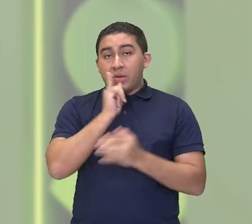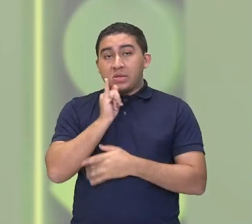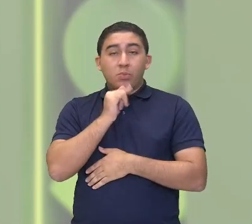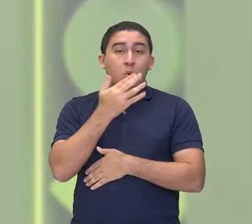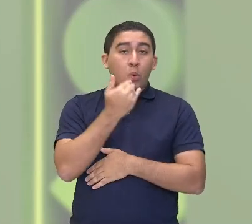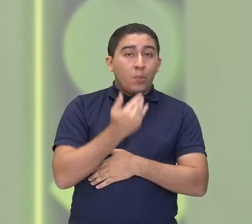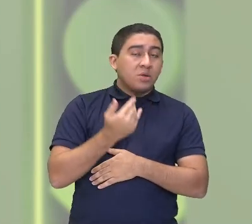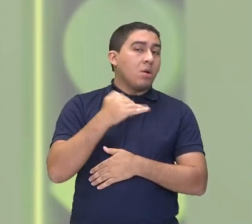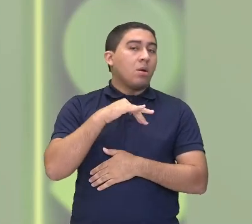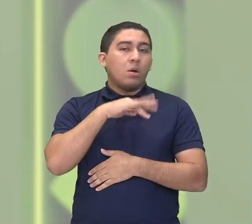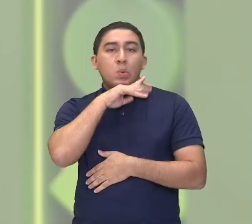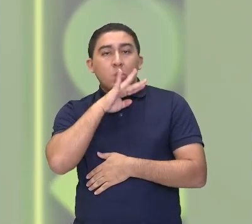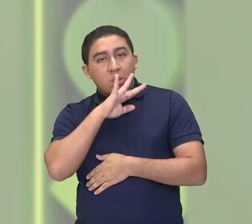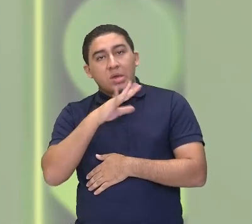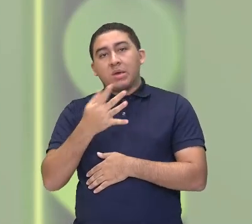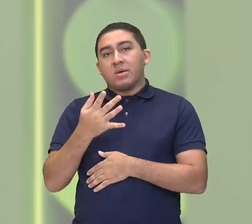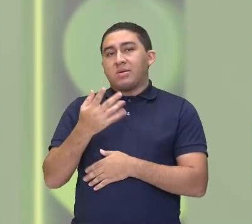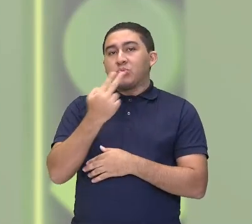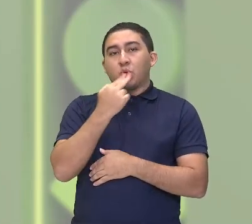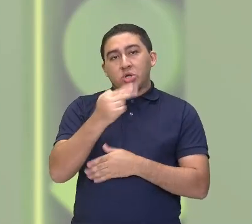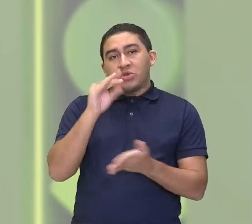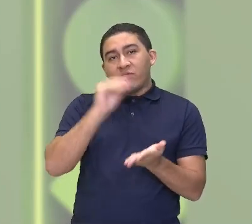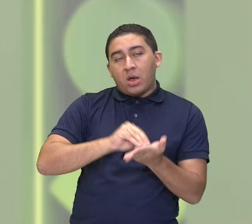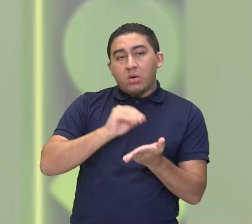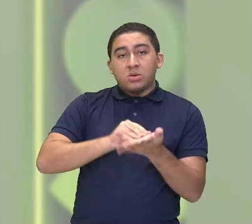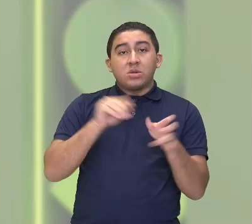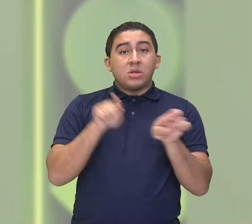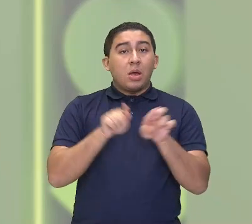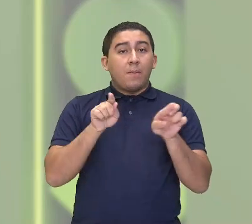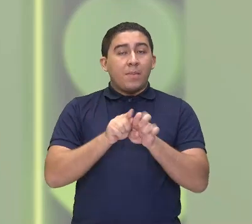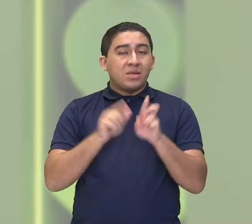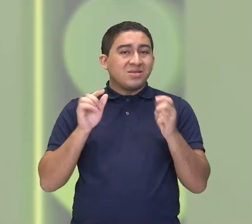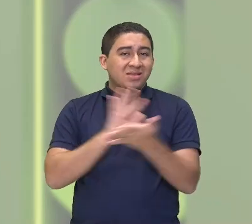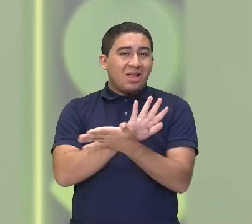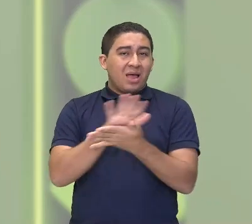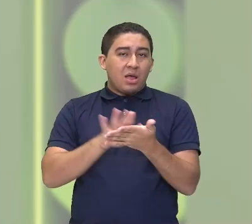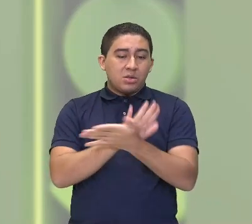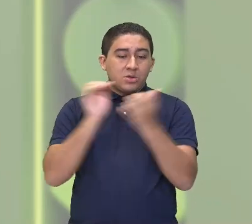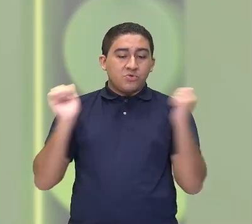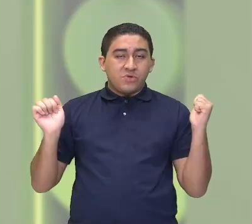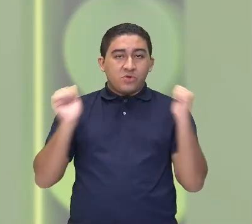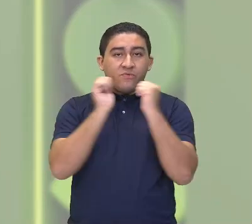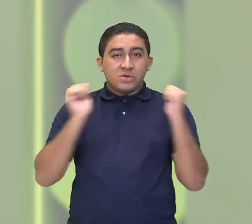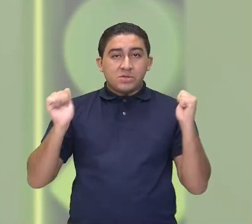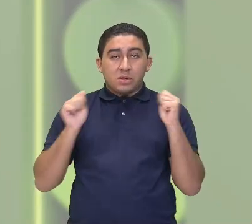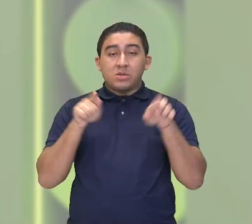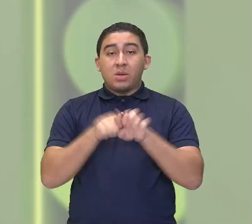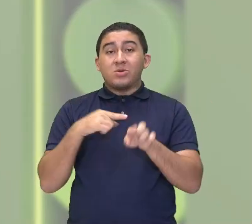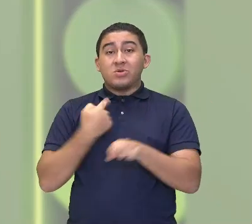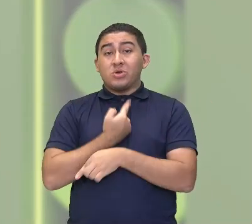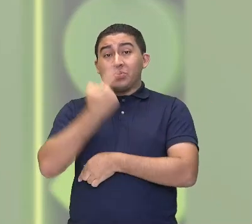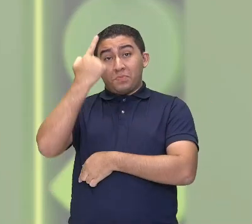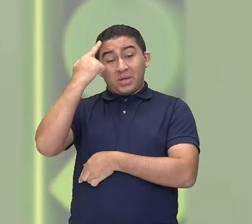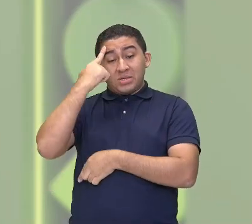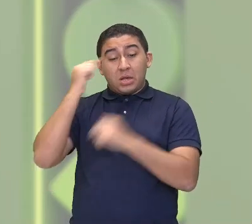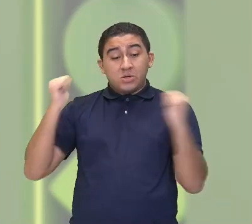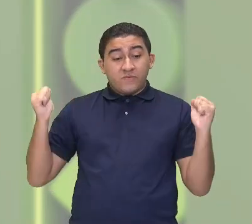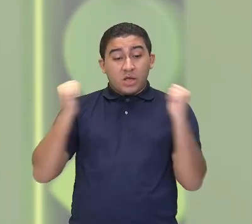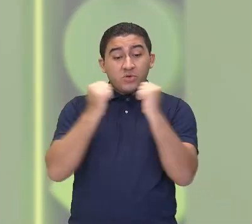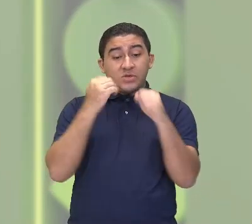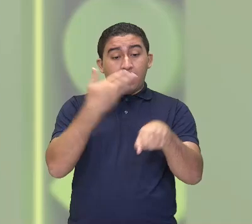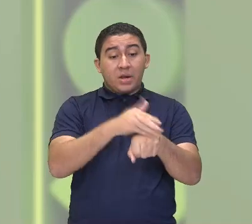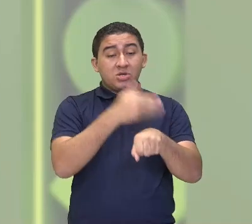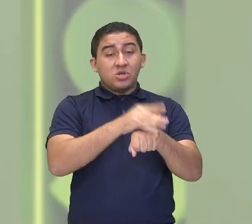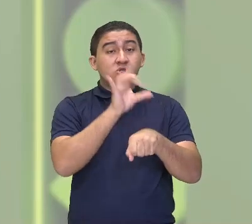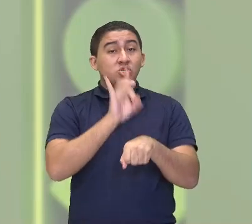pobre, por exemplo, em nutrientes, né, a falta de uma atividade física. E aí, né, a gente pensa que a atividade física só vai melhorar o